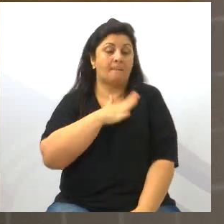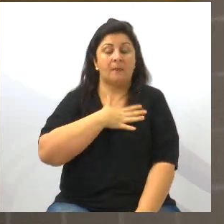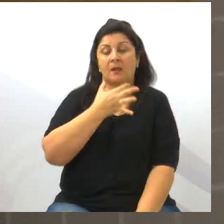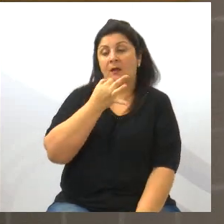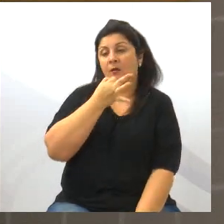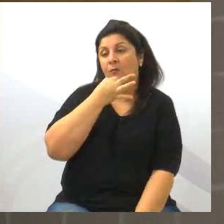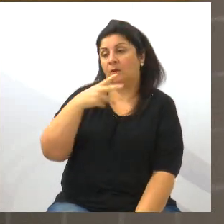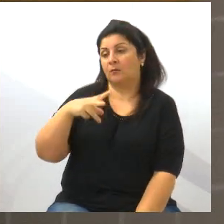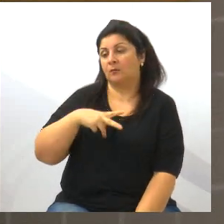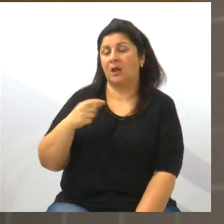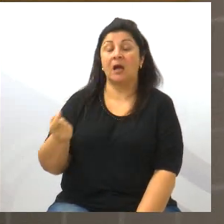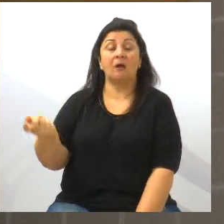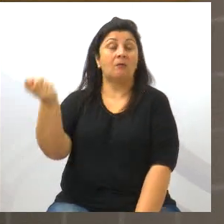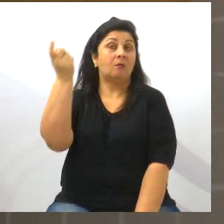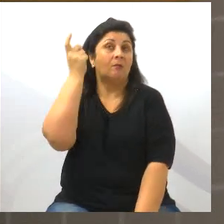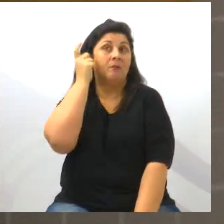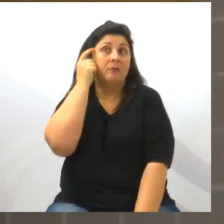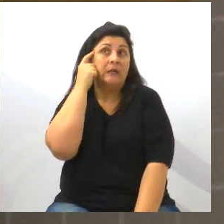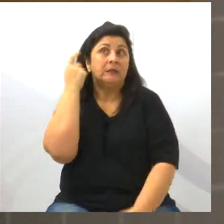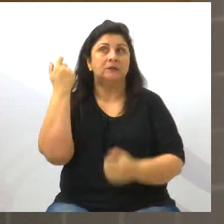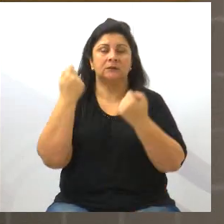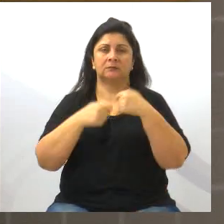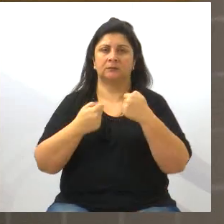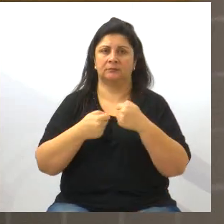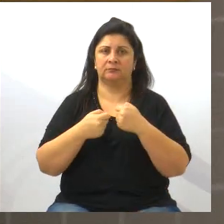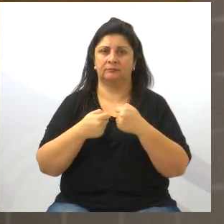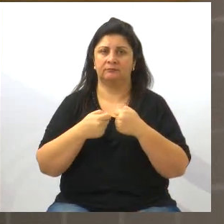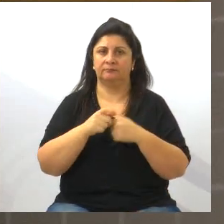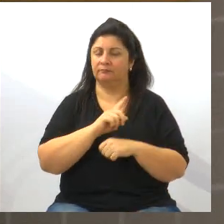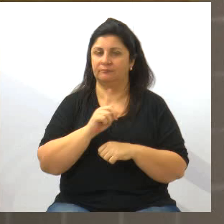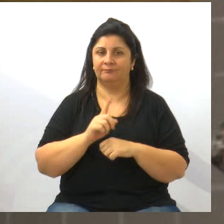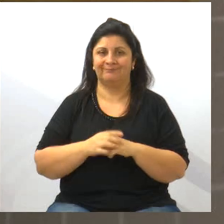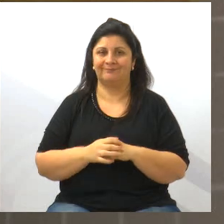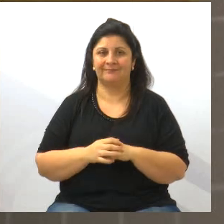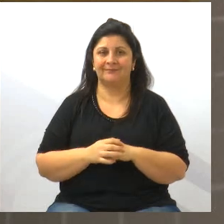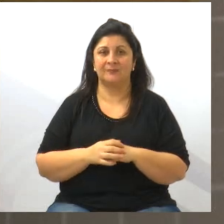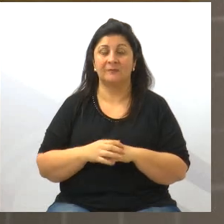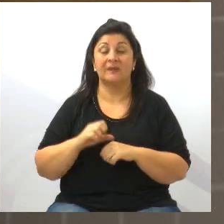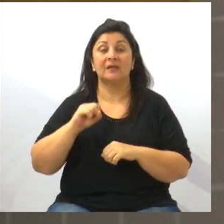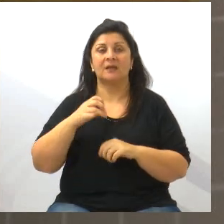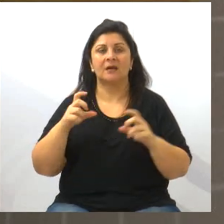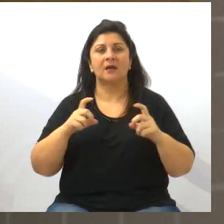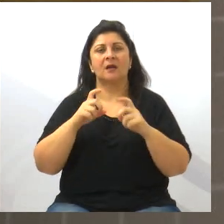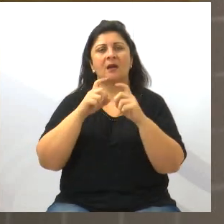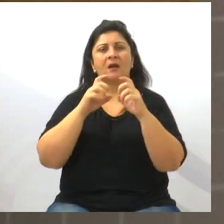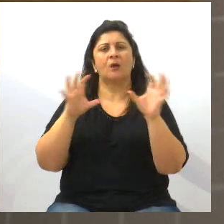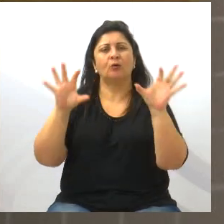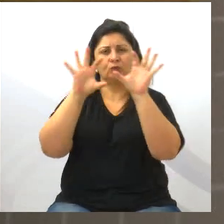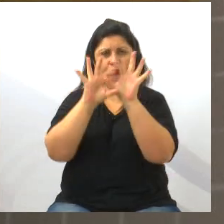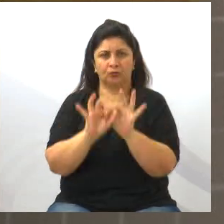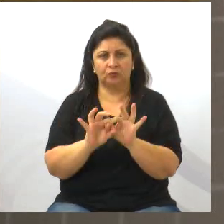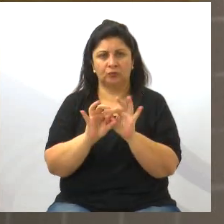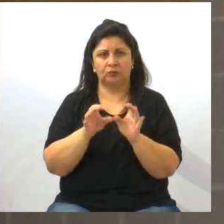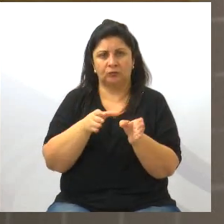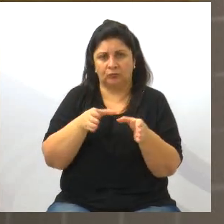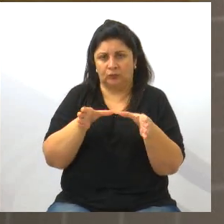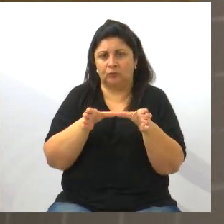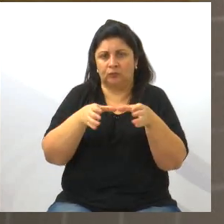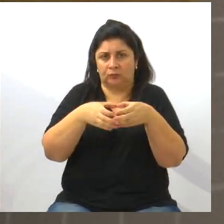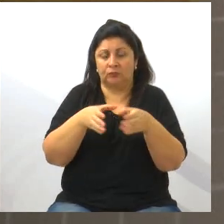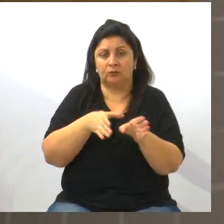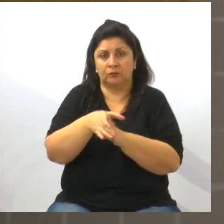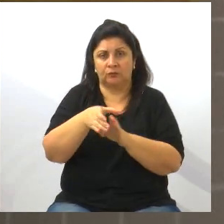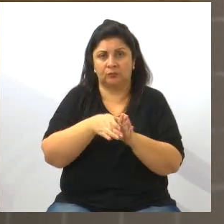Ah, não, eu penso que tem que ser assim, né? E quando a gente se reúne no conselho, esse conselho